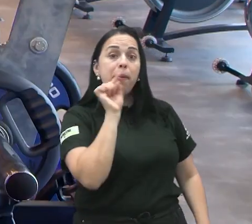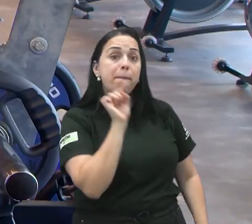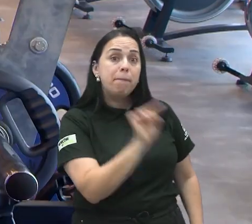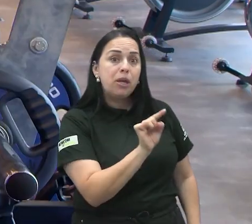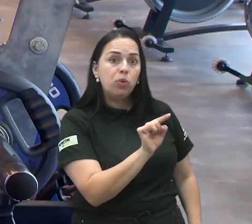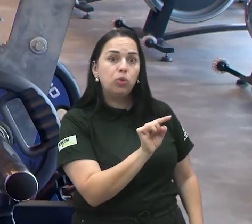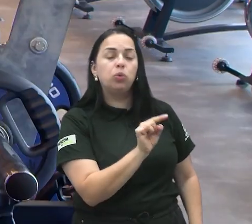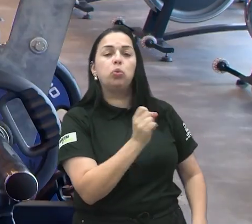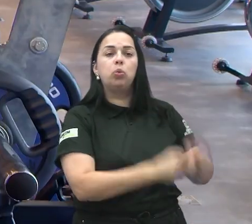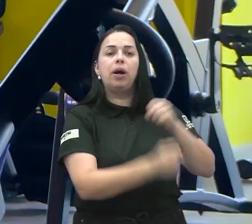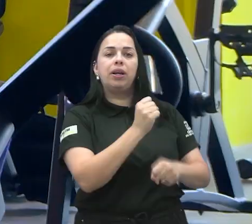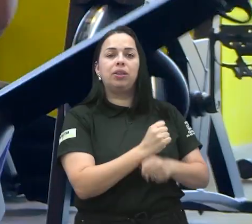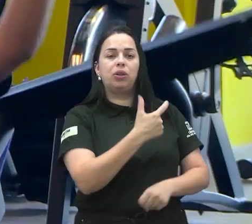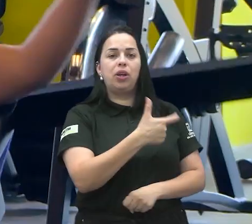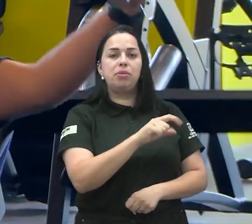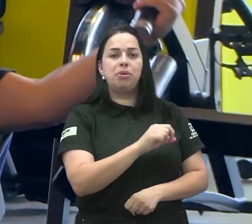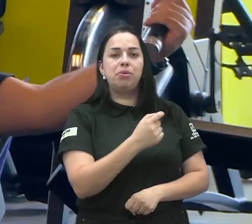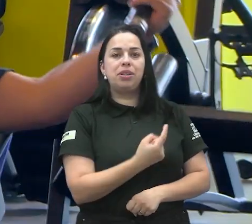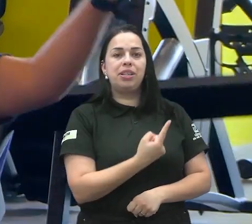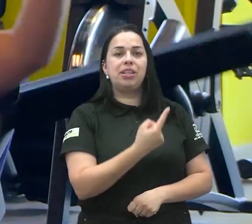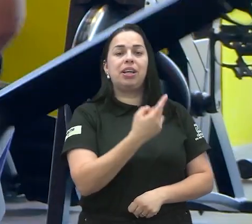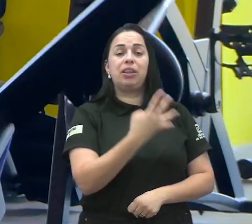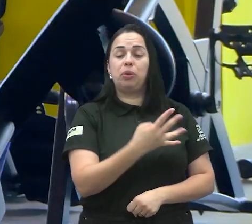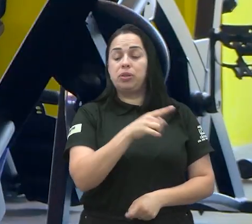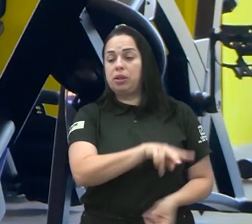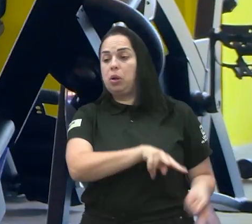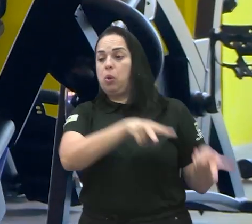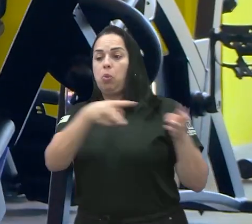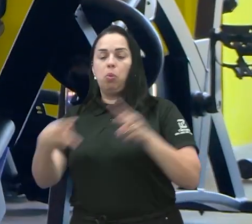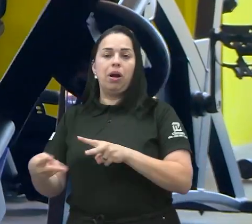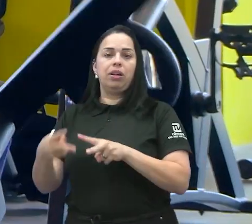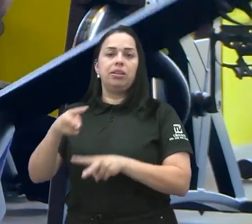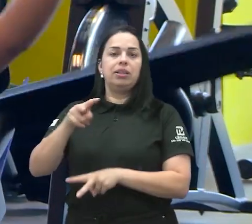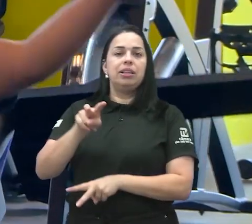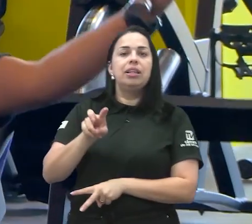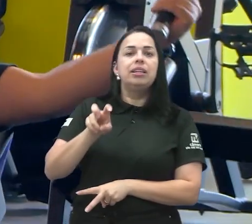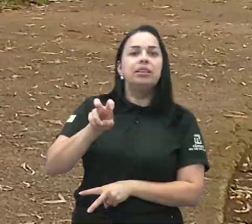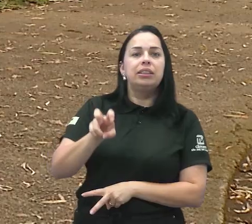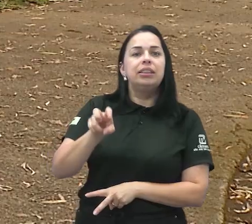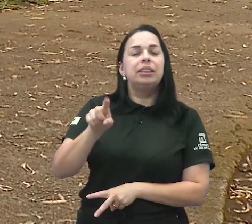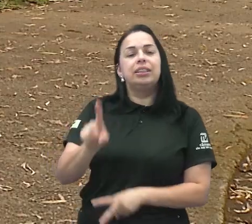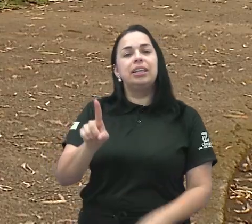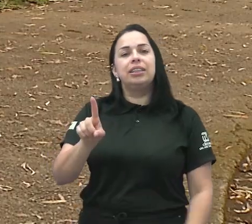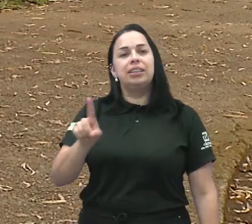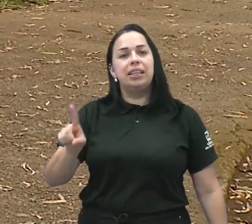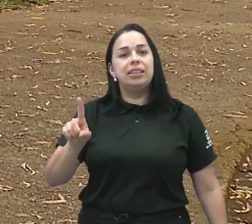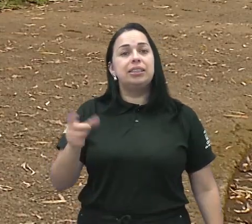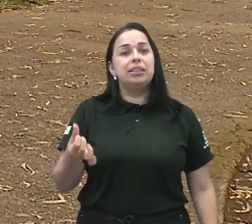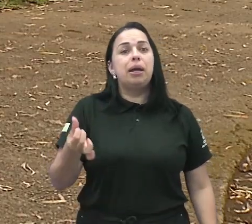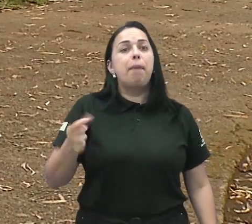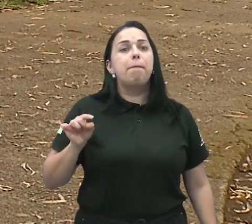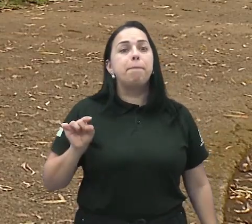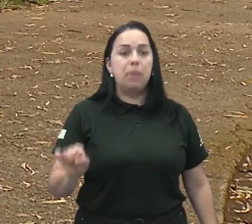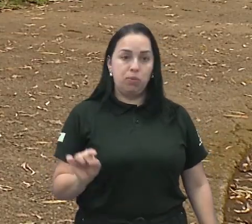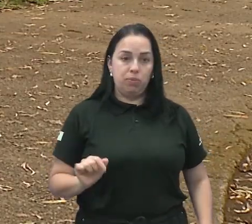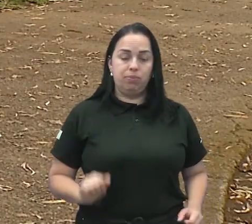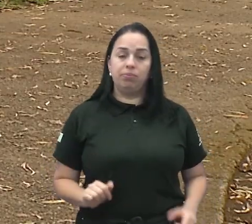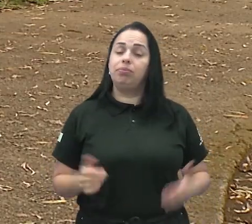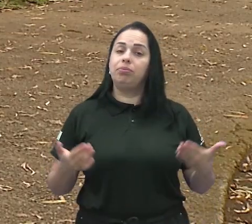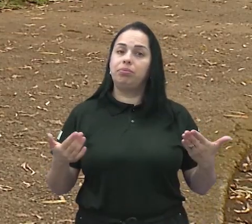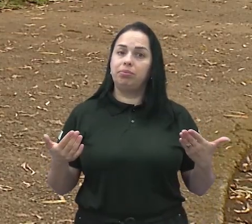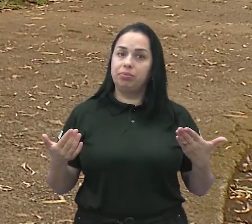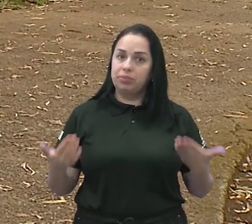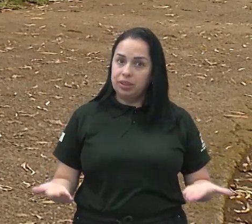estabelecimentos em 2014 para mais de 56 mil em 2024. Outra opção é praticar essas